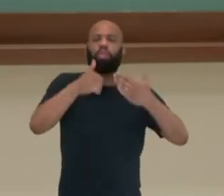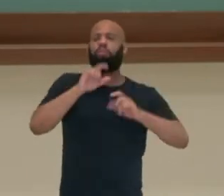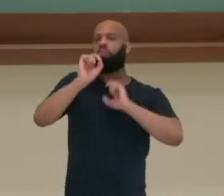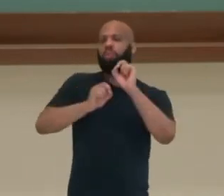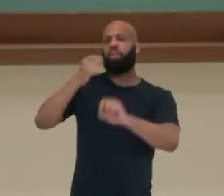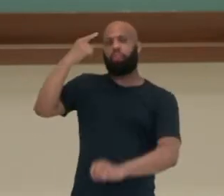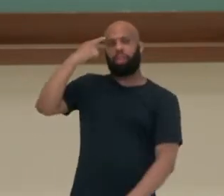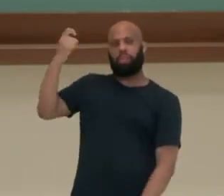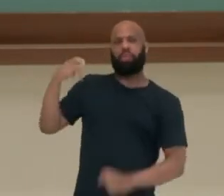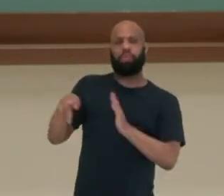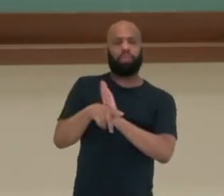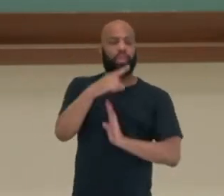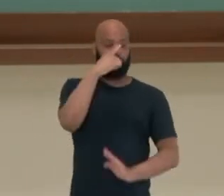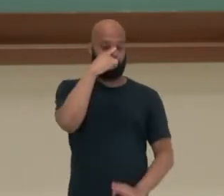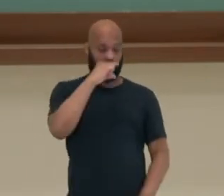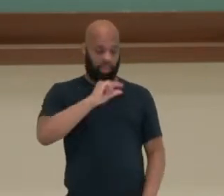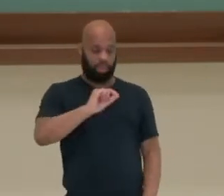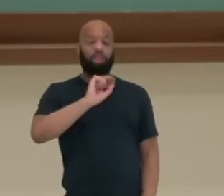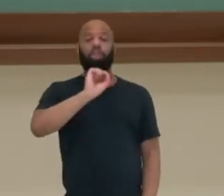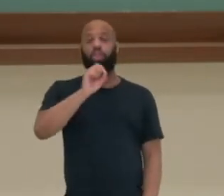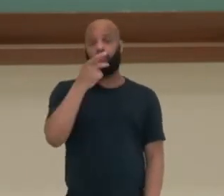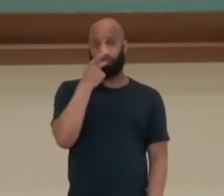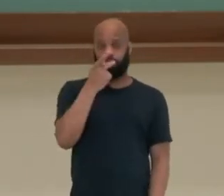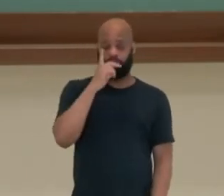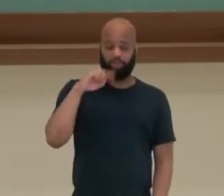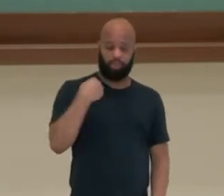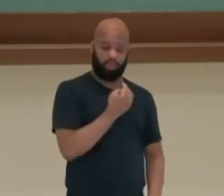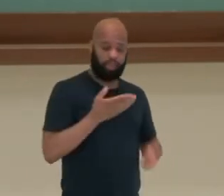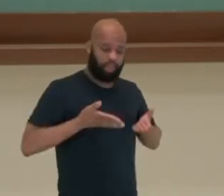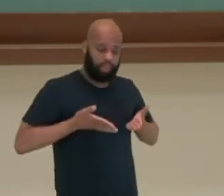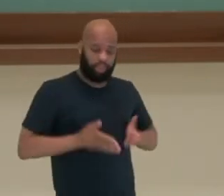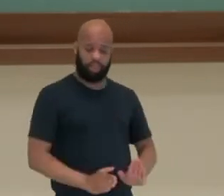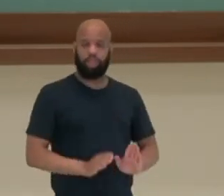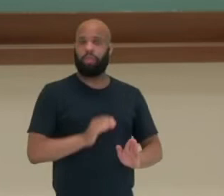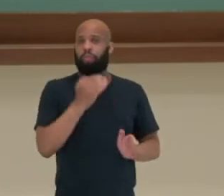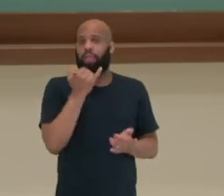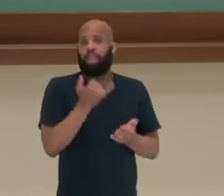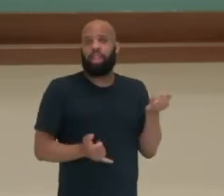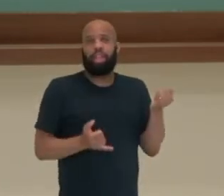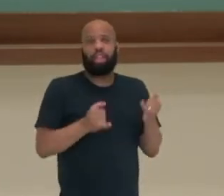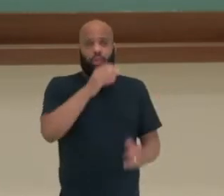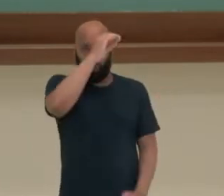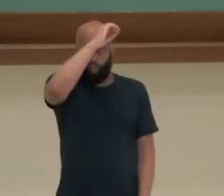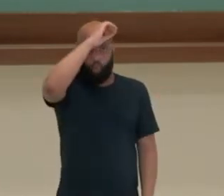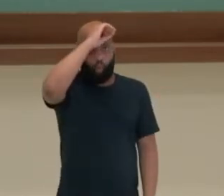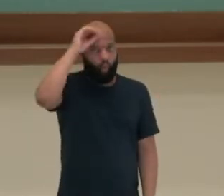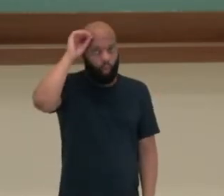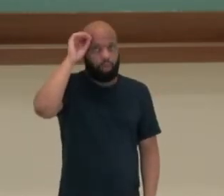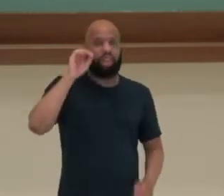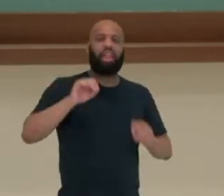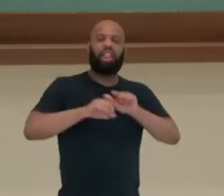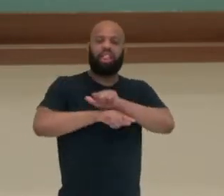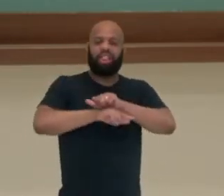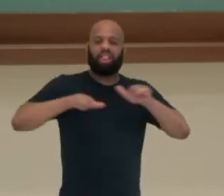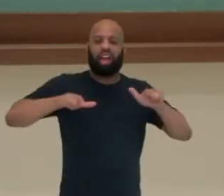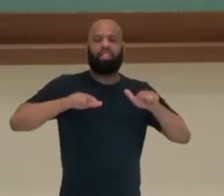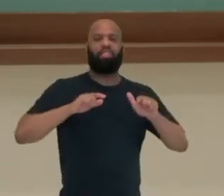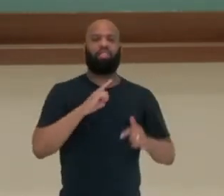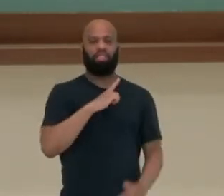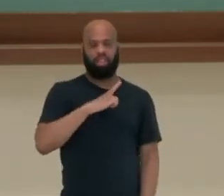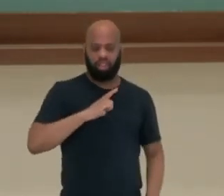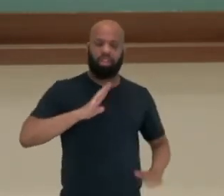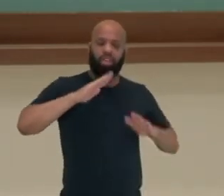ideia que Locke está defendendo é que nós nascemos como tábuas rasas, como folhas em branco, e